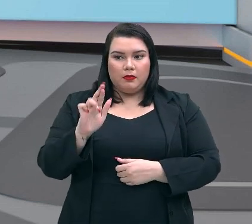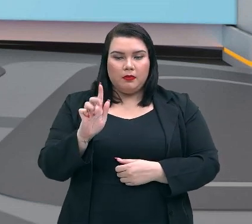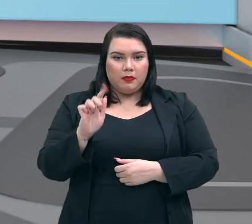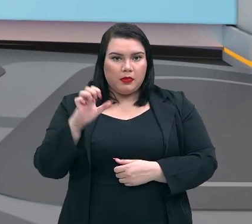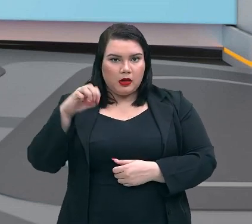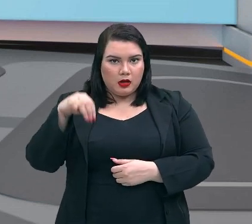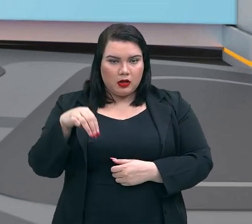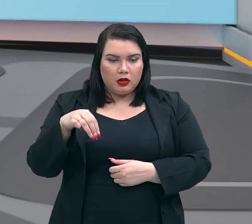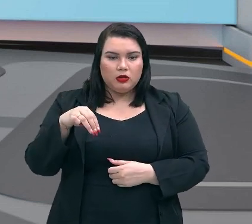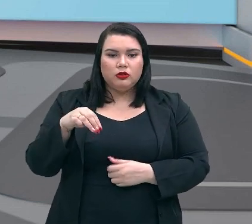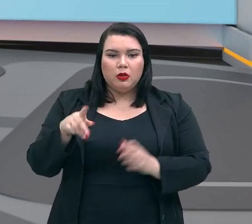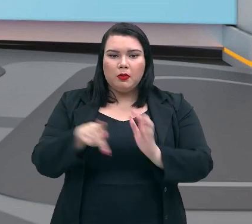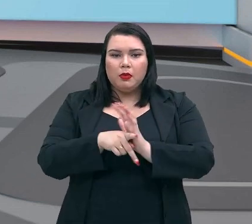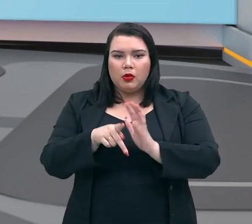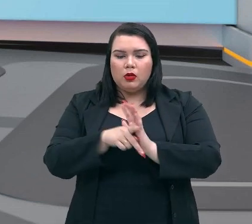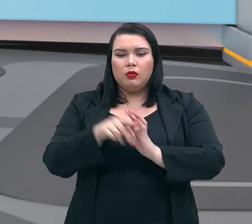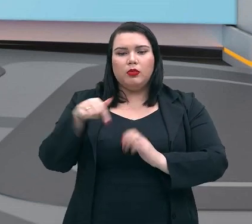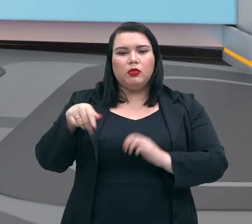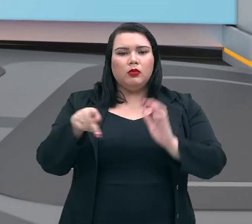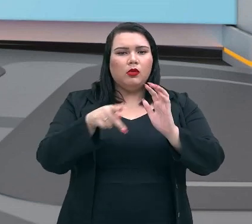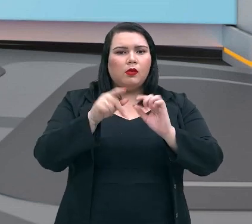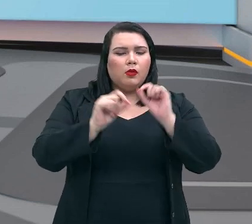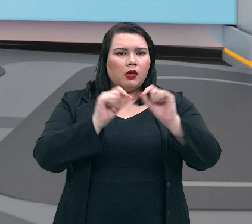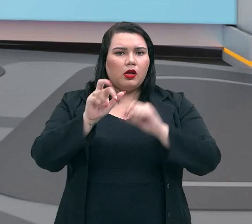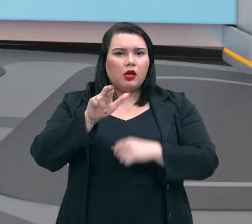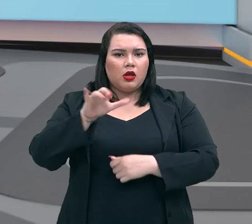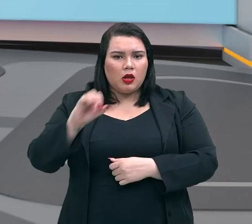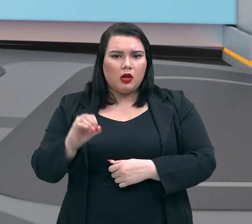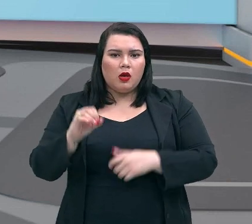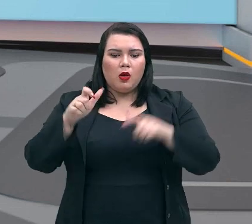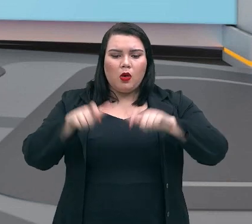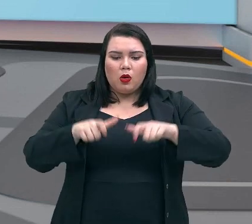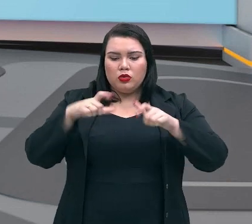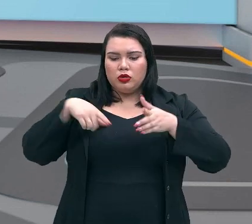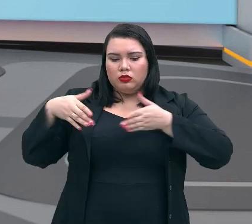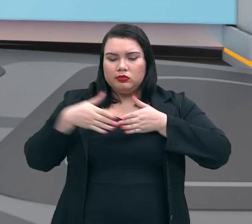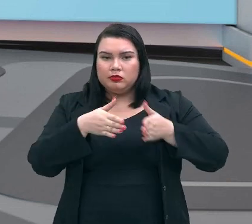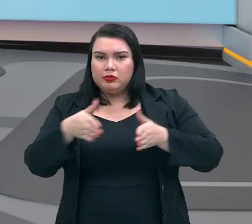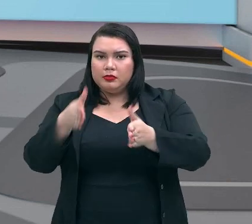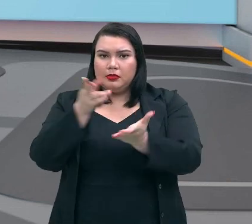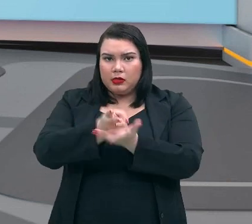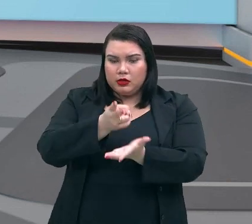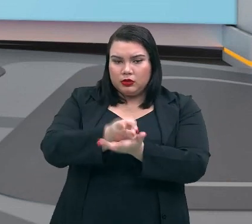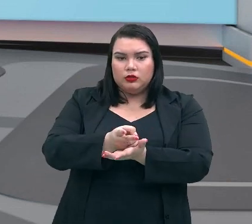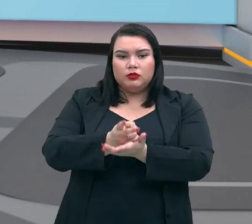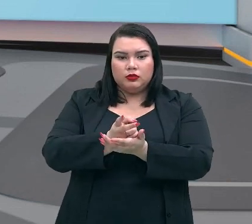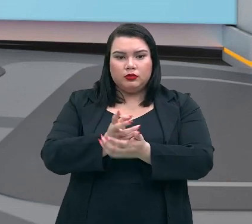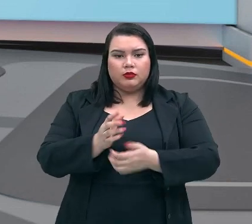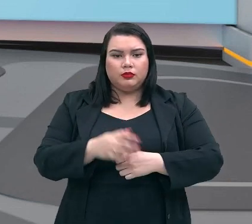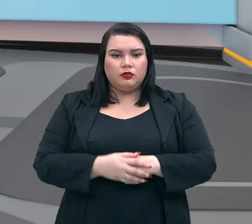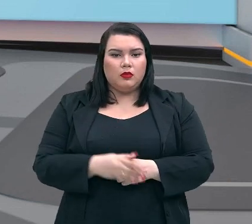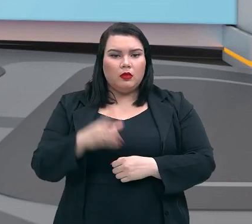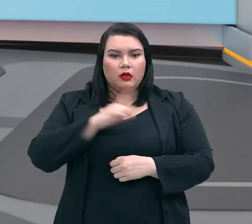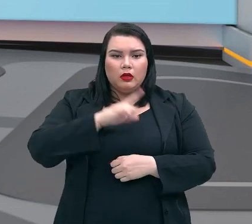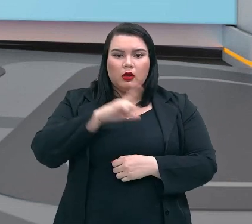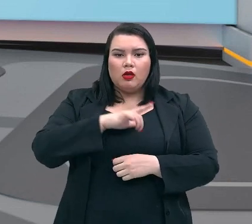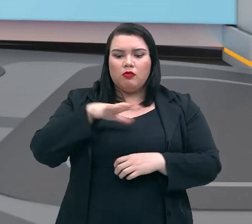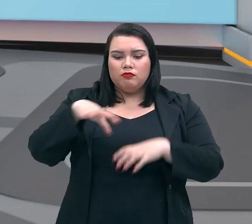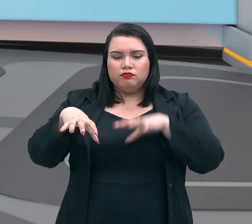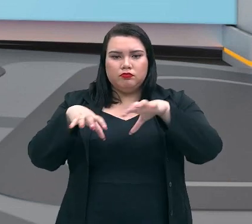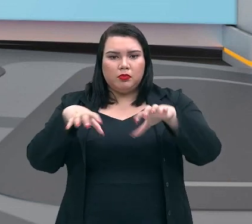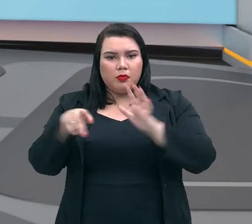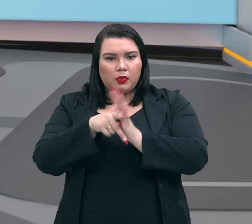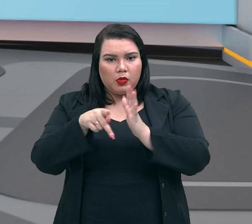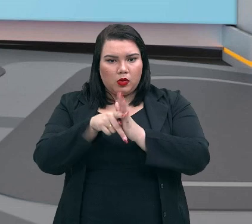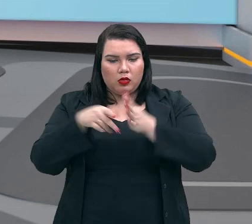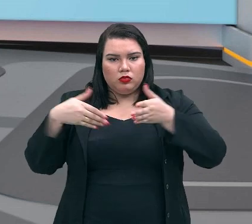são as faixas de terra firme normalmente, é onde se fixa, né? Que vai estar situado aí em cada um dos lados do